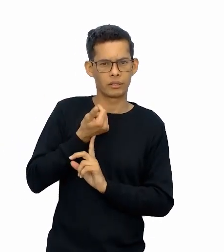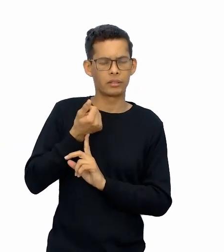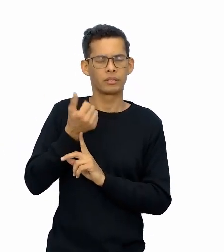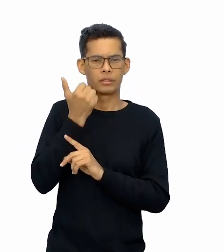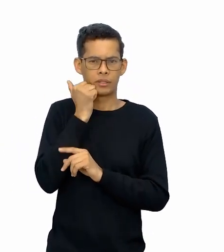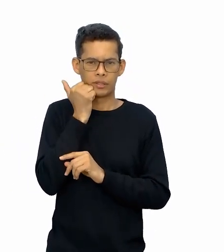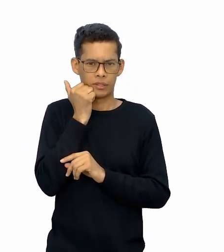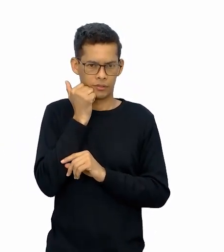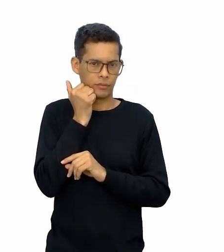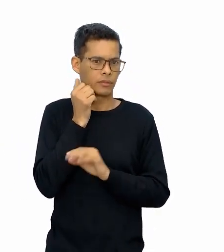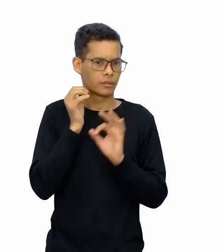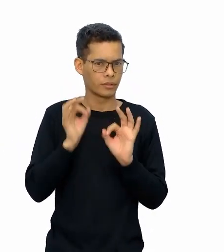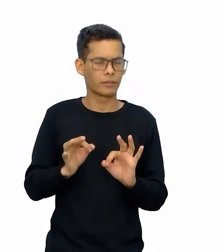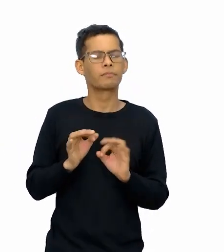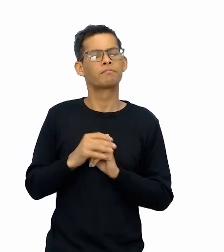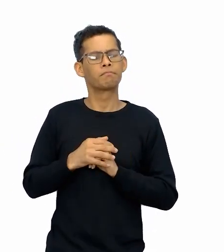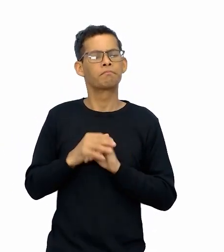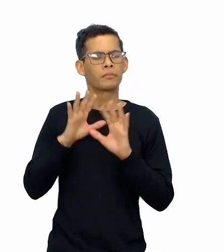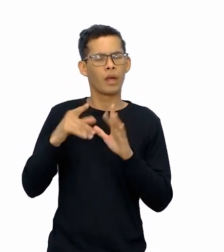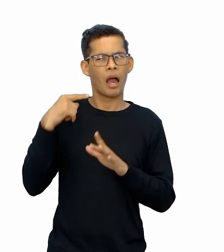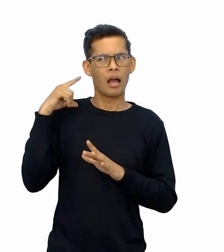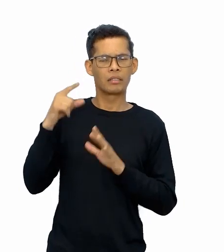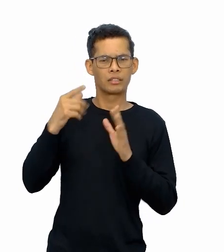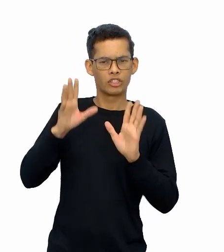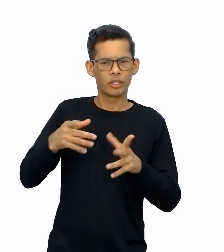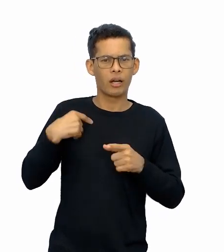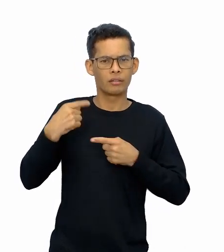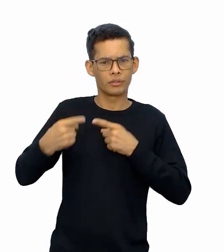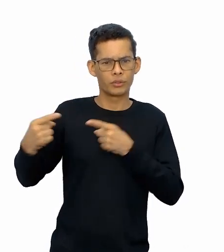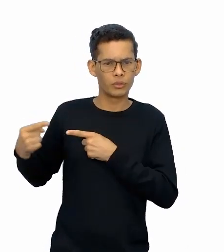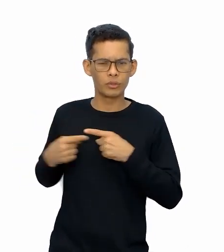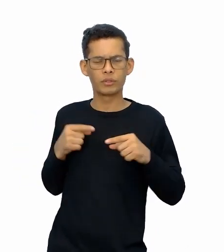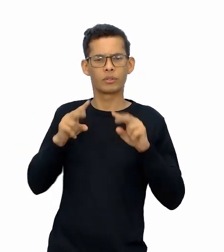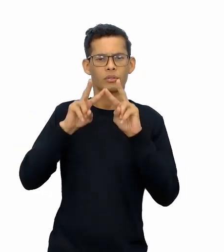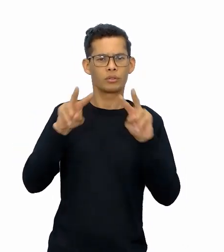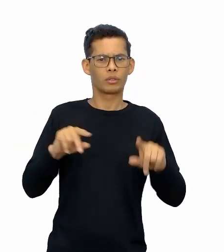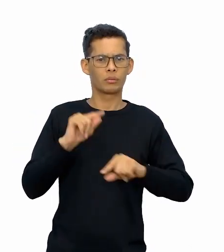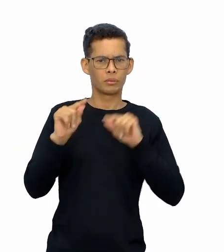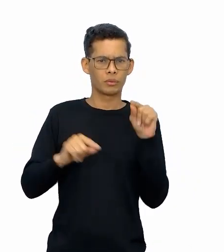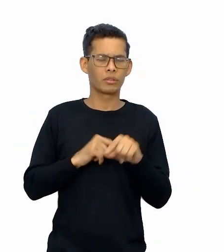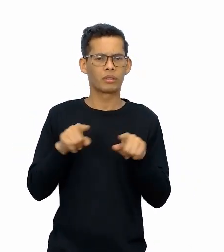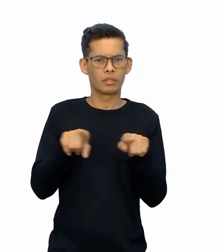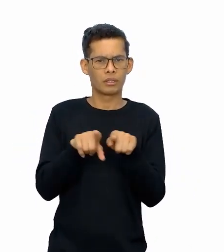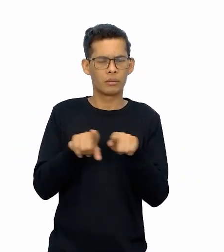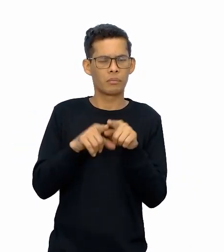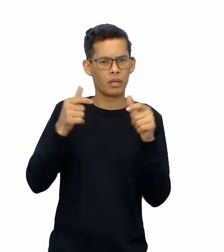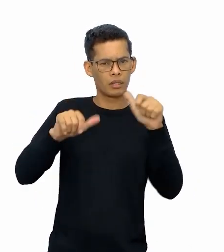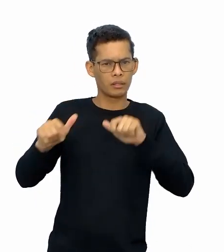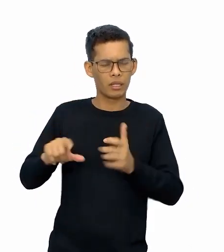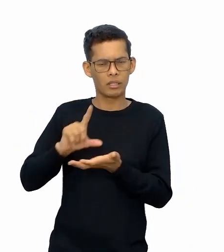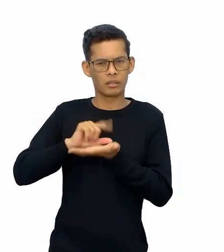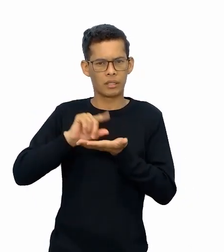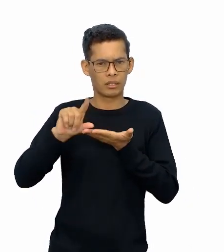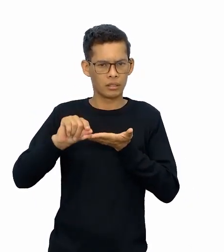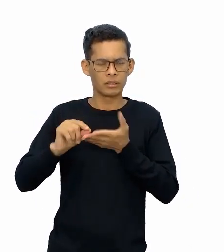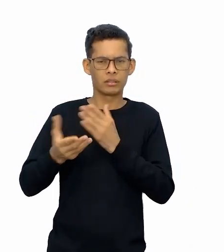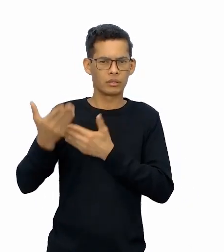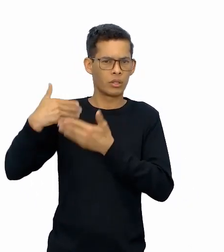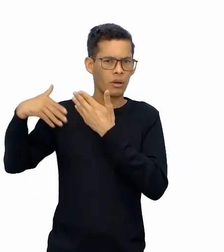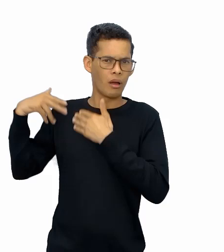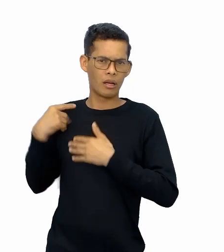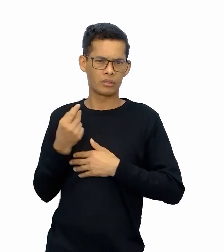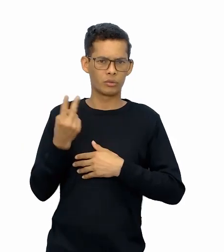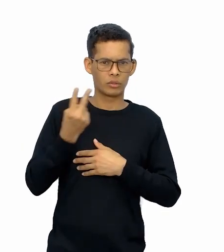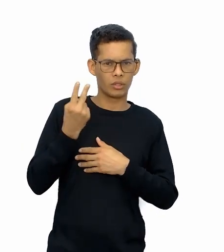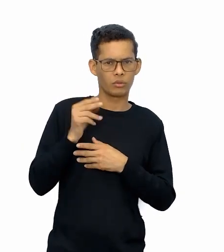fizemos aqui uma discussão sobre o uso e análise de artigos na sala de aula, lá no